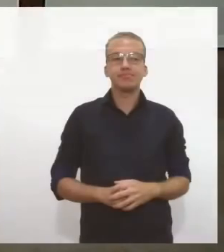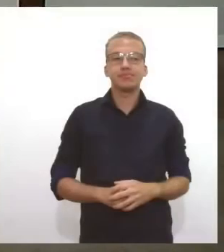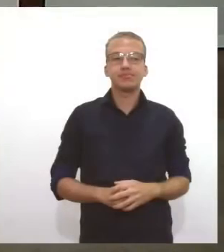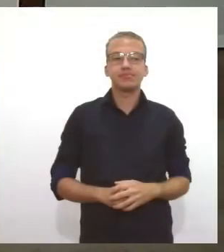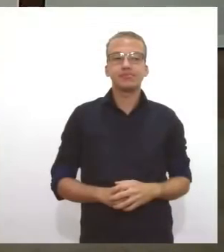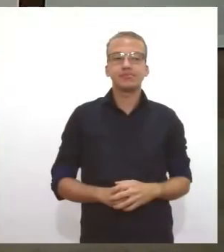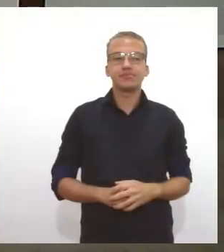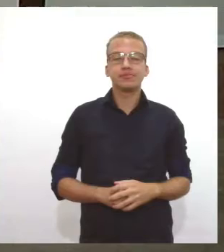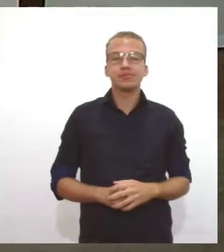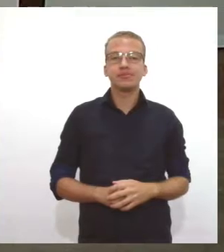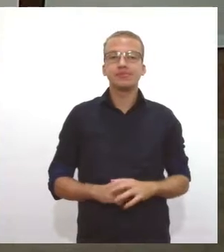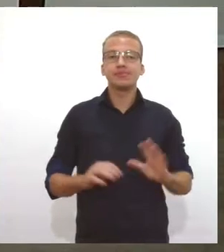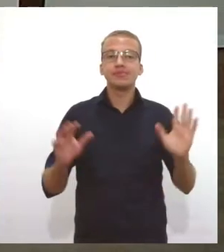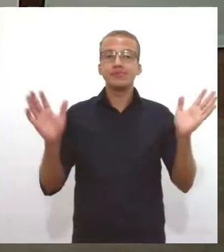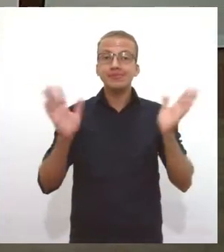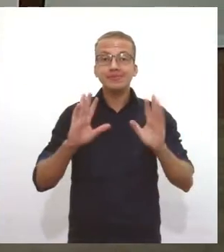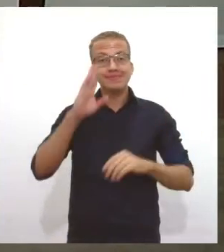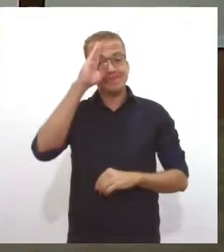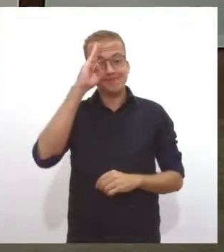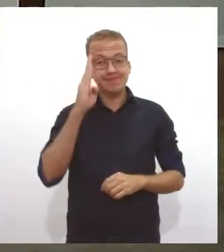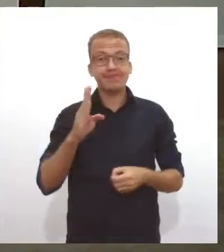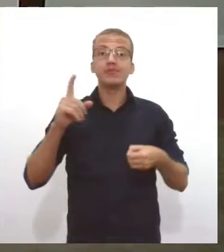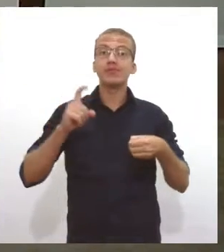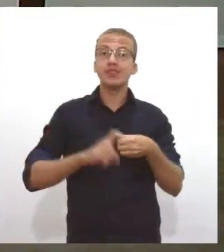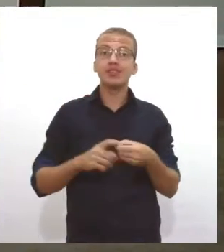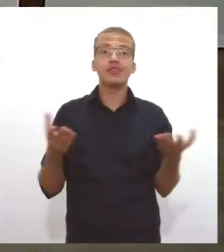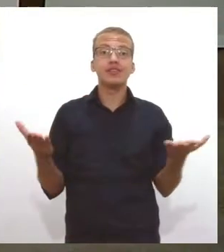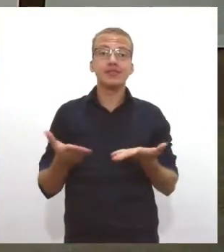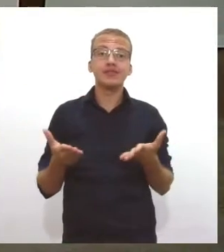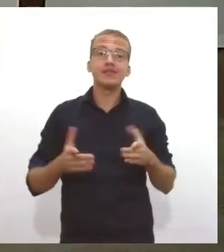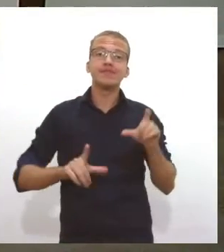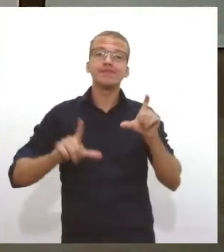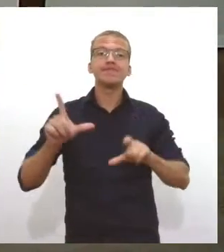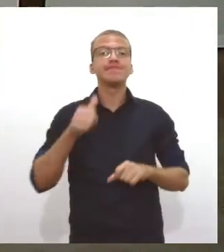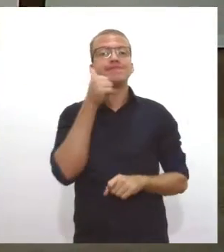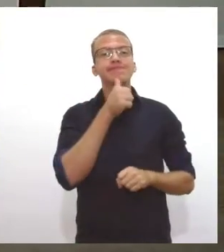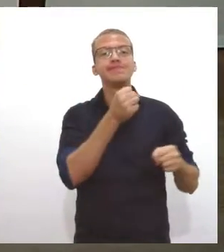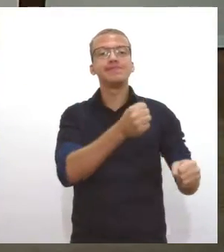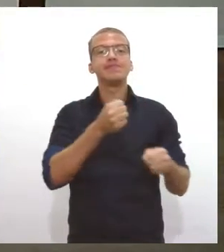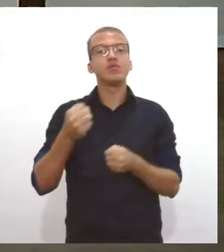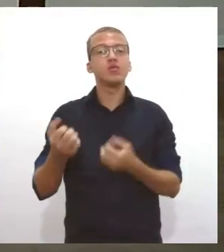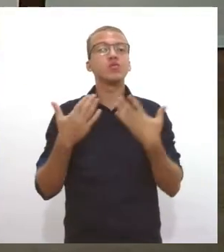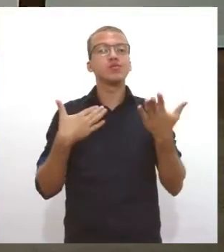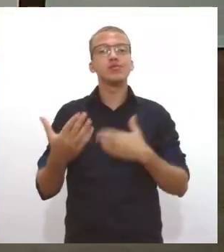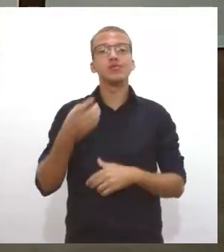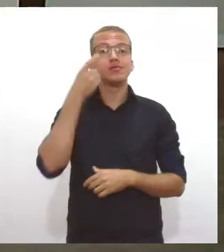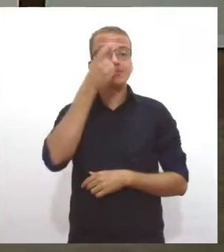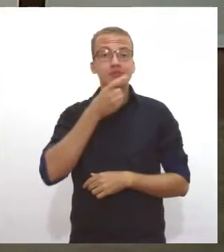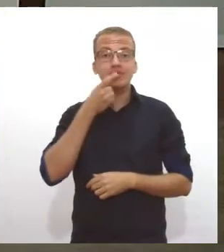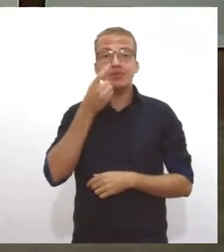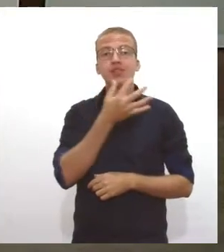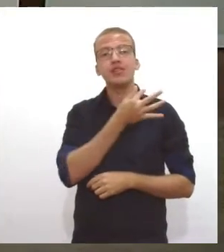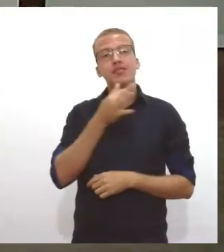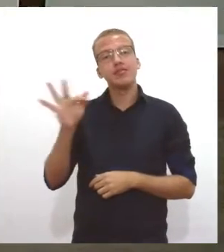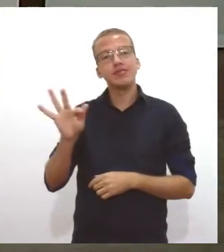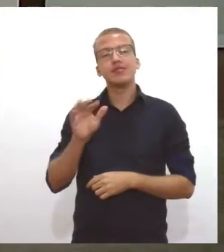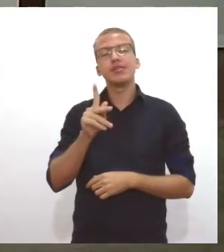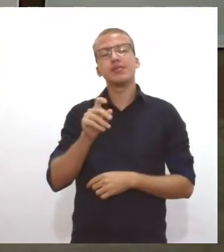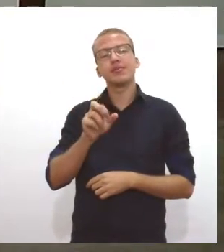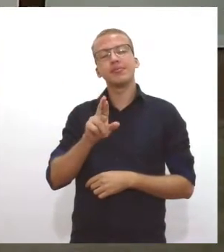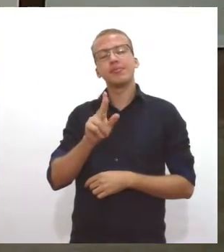o Olá estamos de volta com o programa elas no comando hoje conversando com a deputada Federal Perpétua Almeida